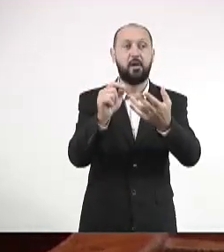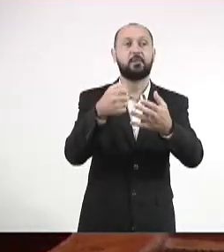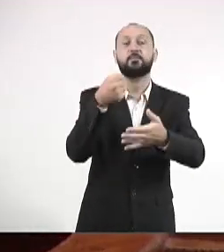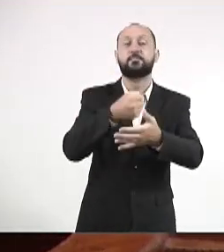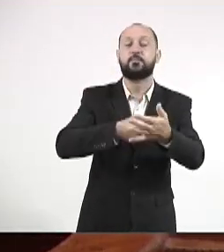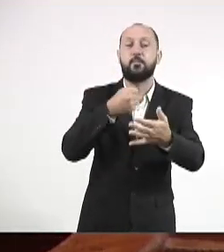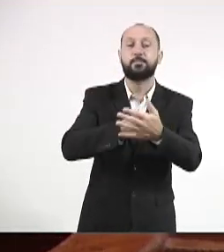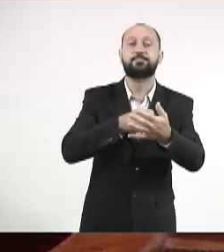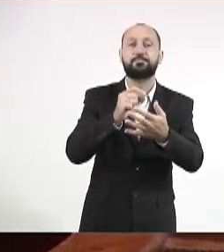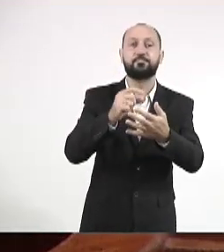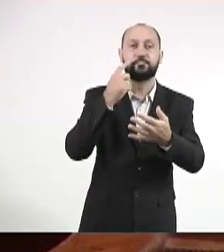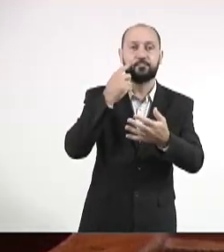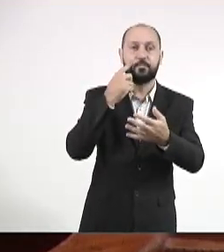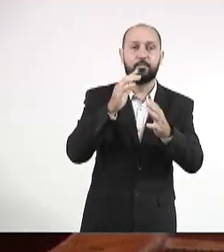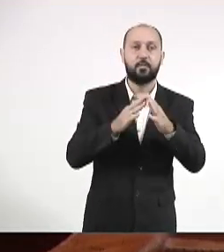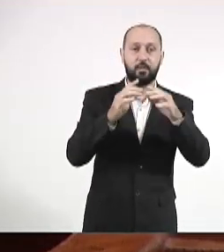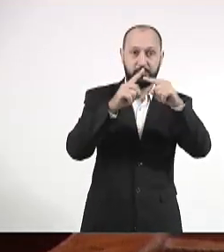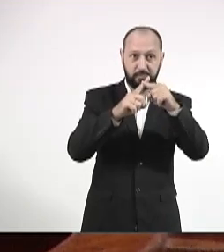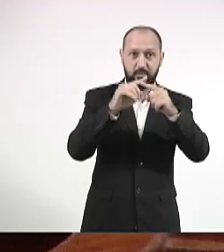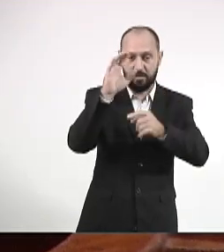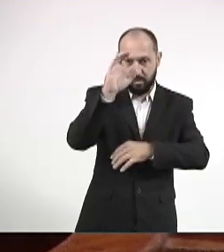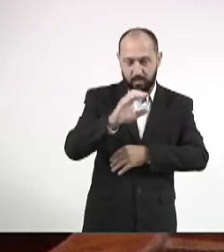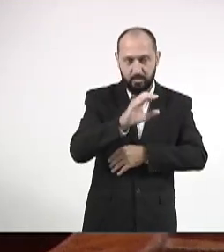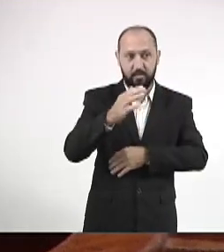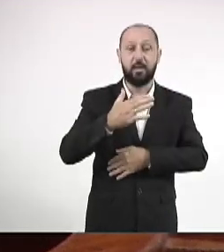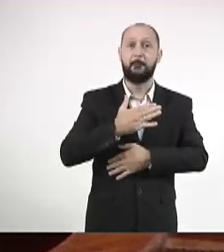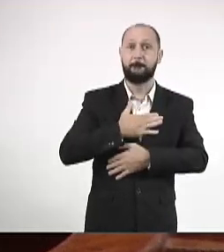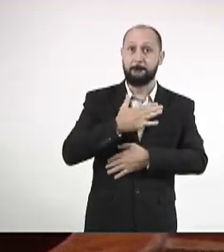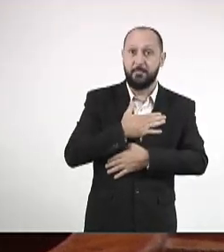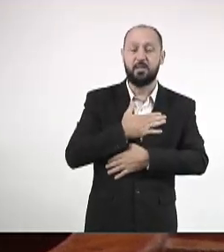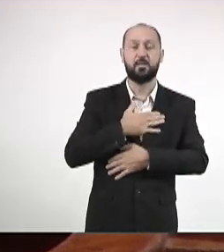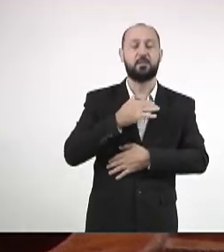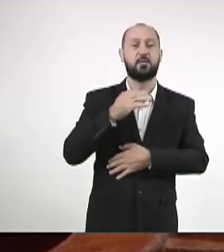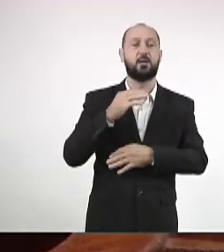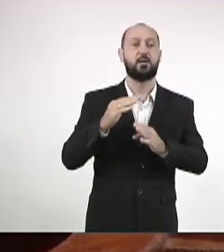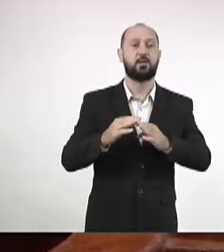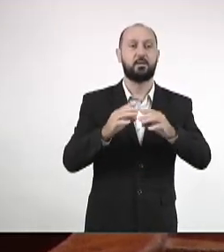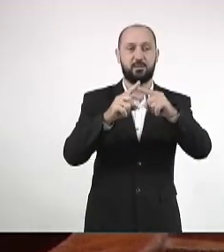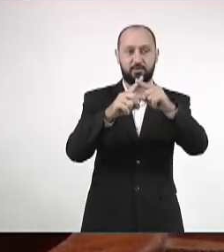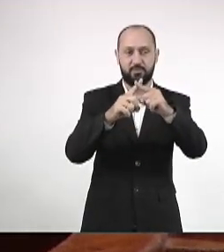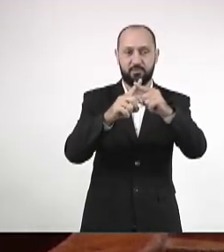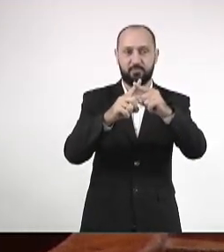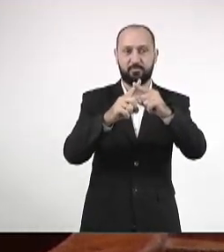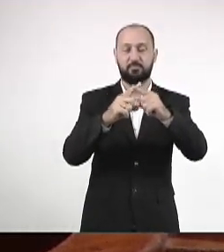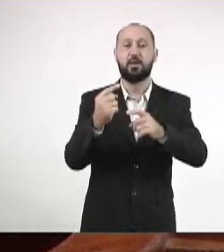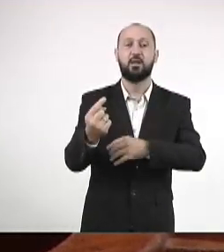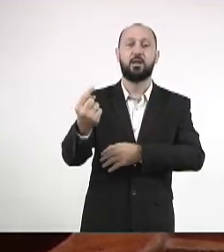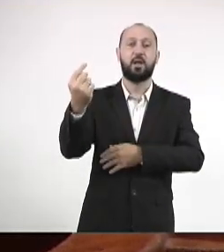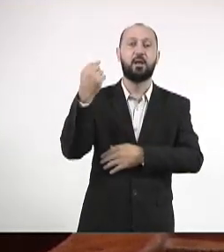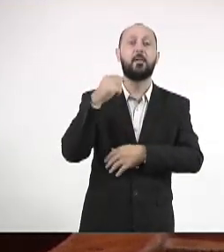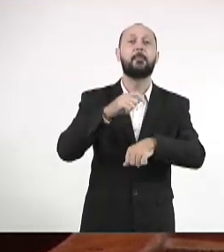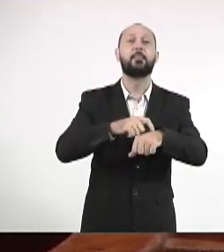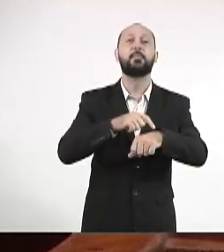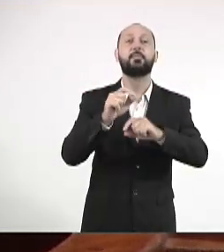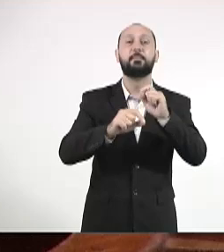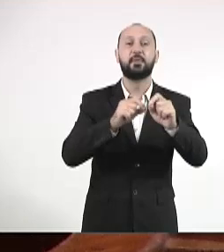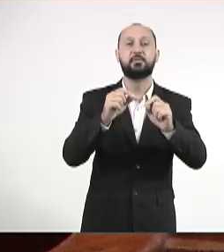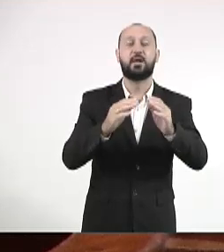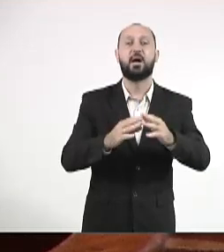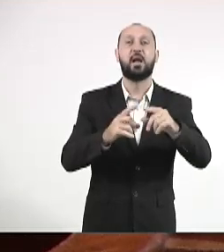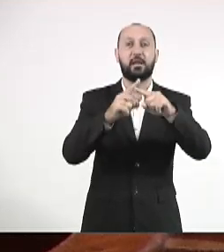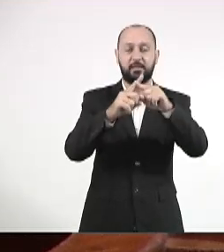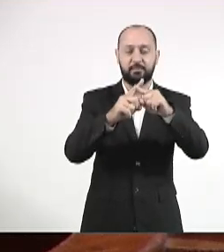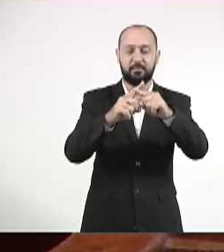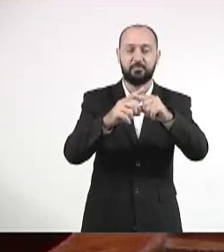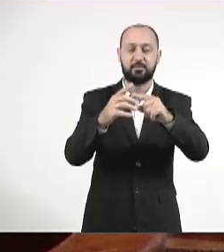garantida, sobretudo, pela Igreja, a Igreja Católica, que é a minha igreja. Naquele momento, as mulheres eram